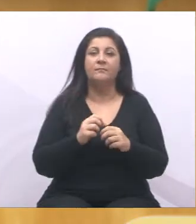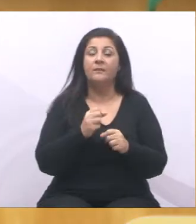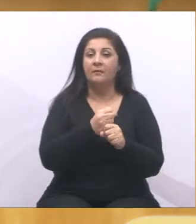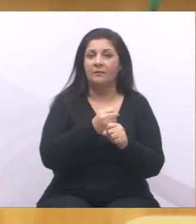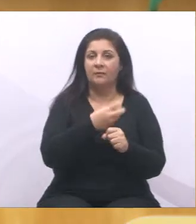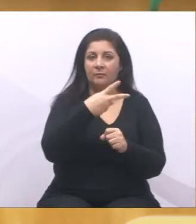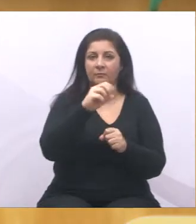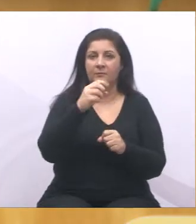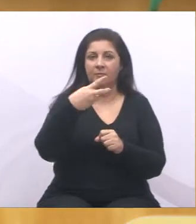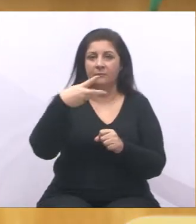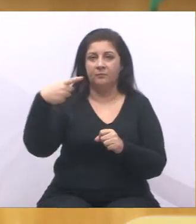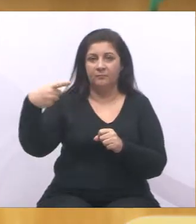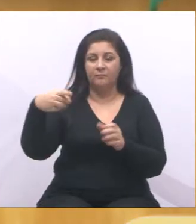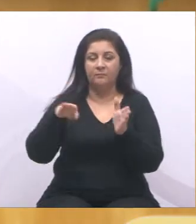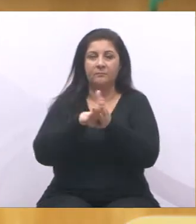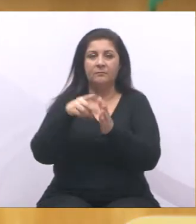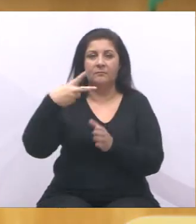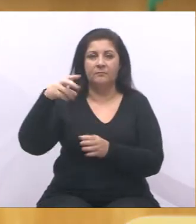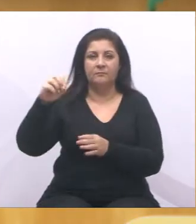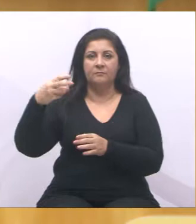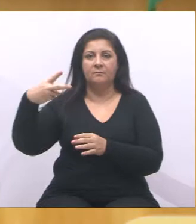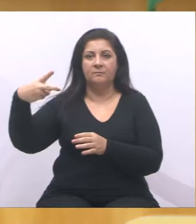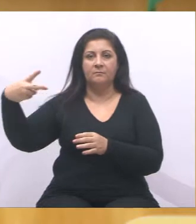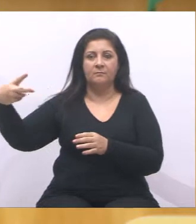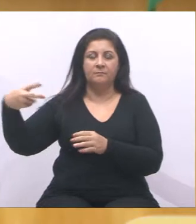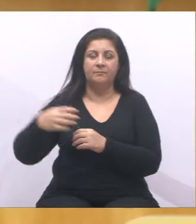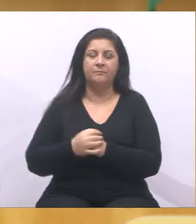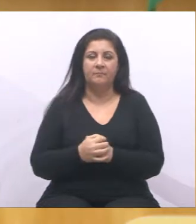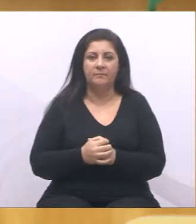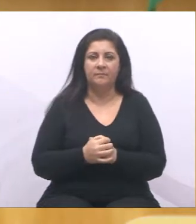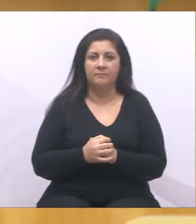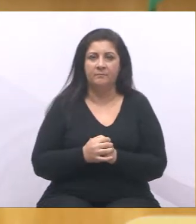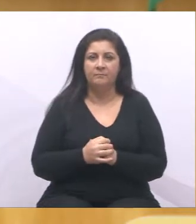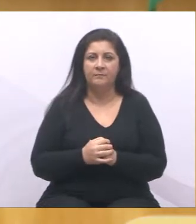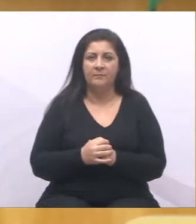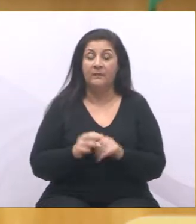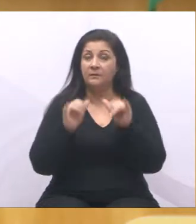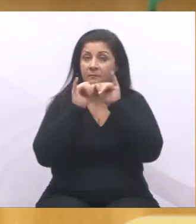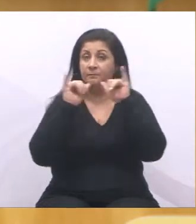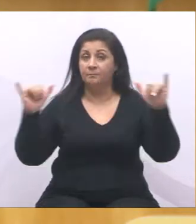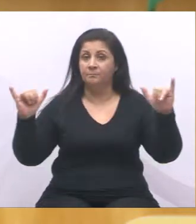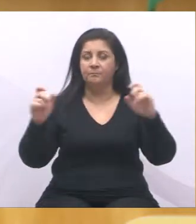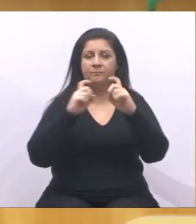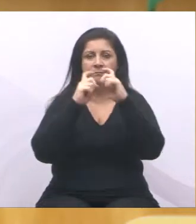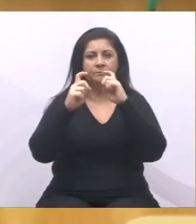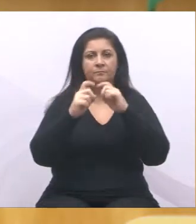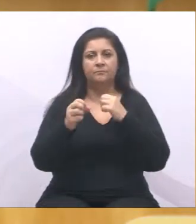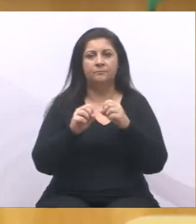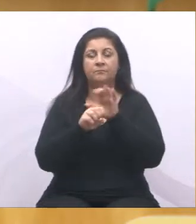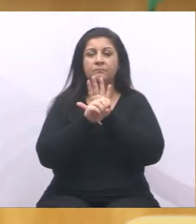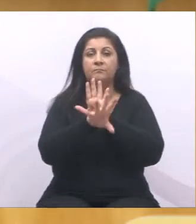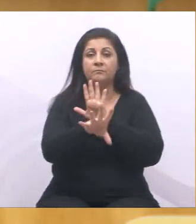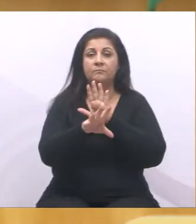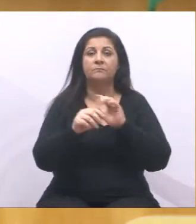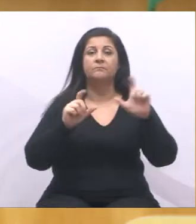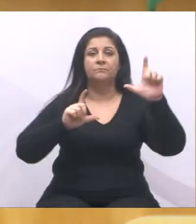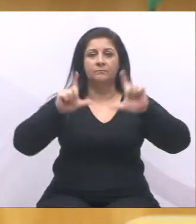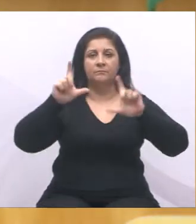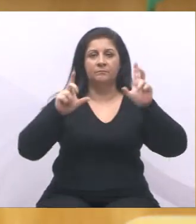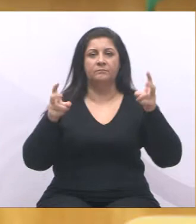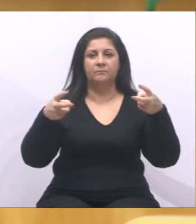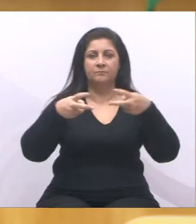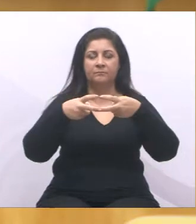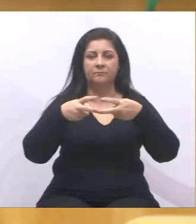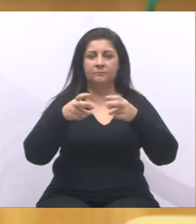2021-2022 e também do vice-presidente da Câmara Municipal. Informamos que esta sessão está sendo transmitida ao vivo pela TV Câmara Jacareí nos